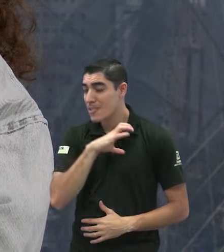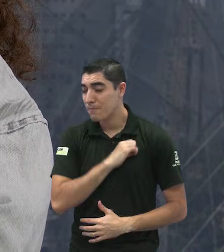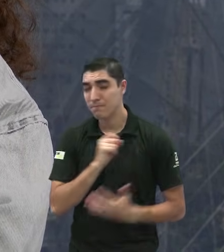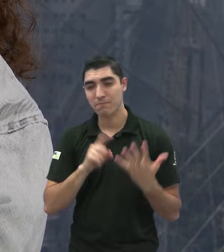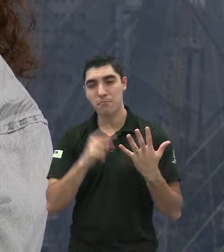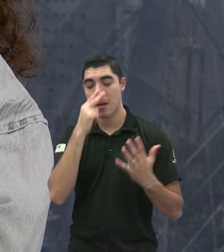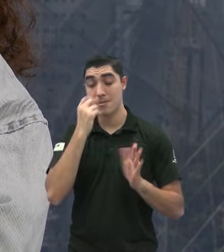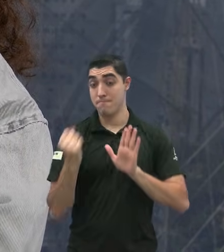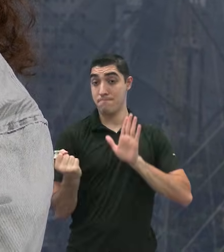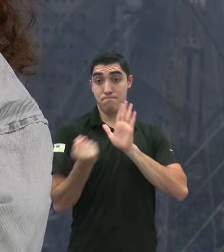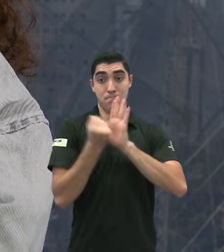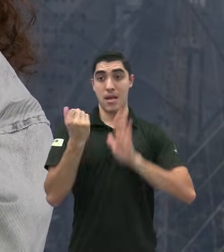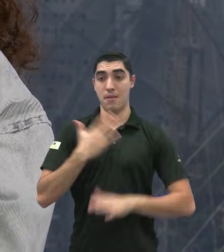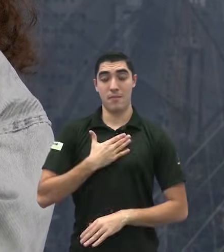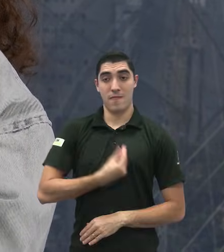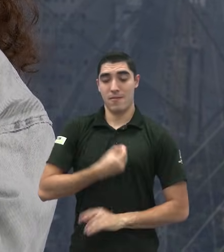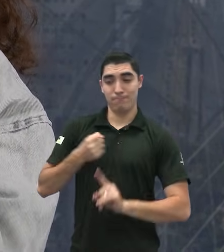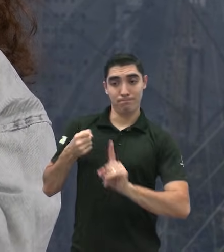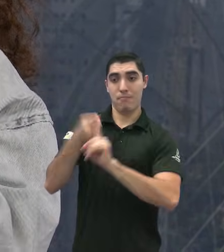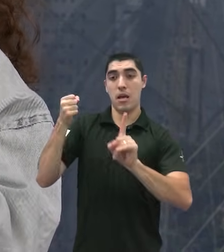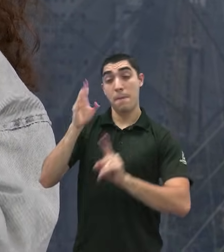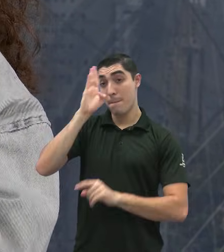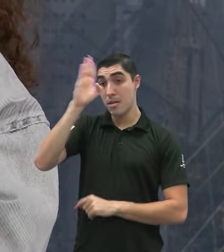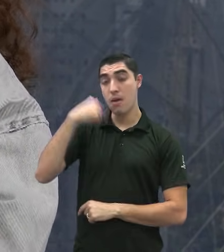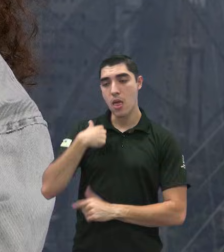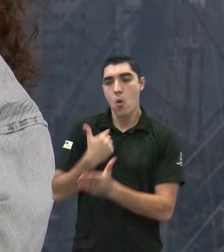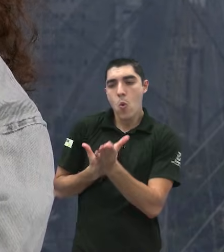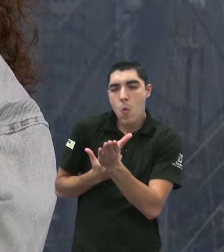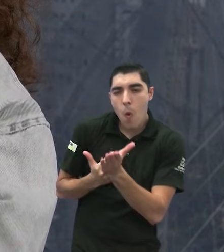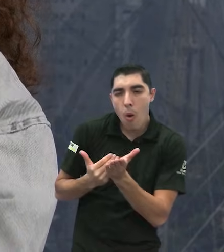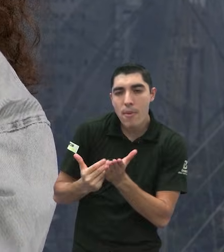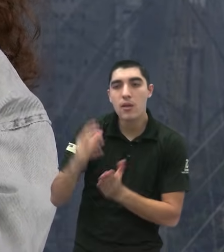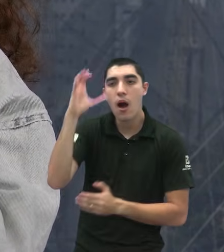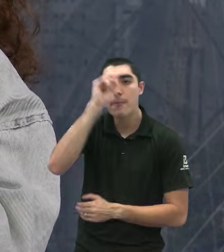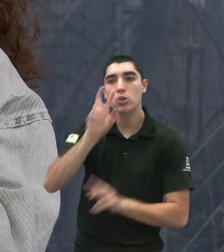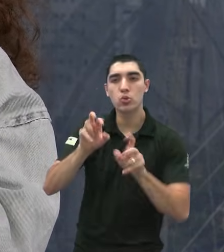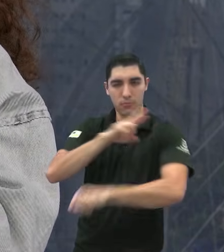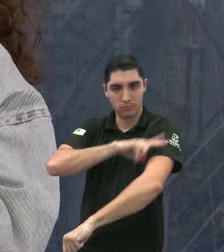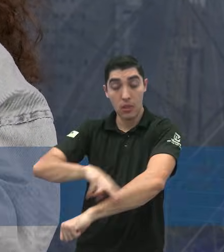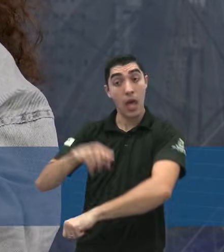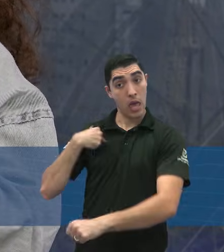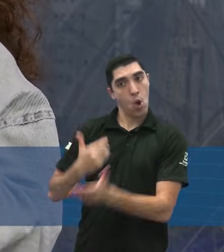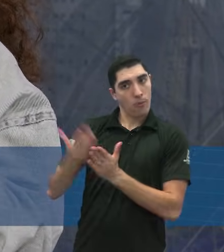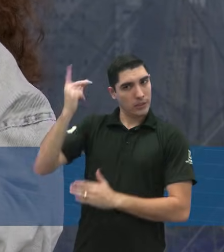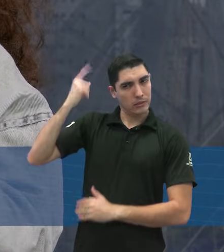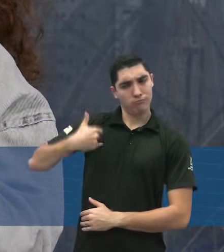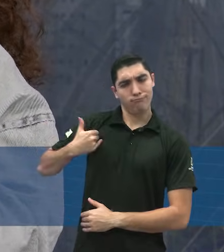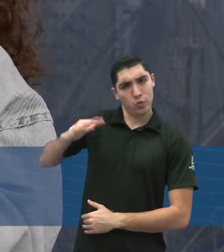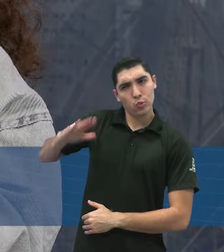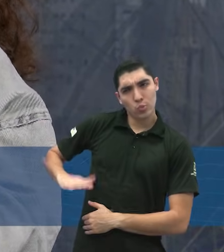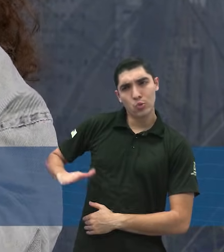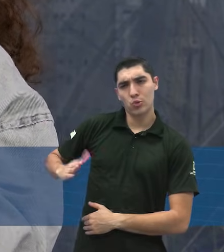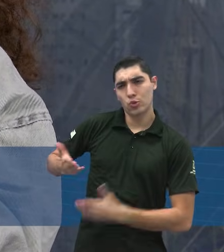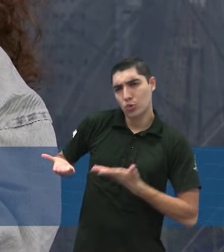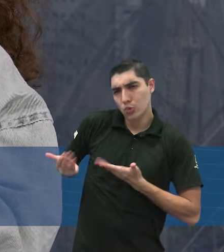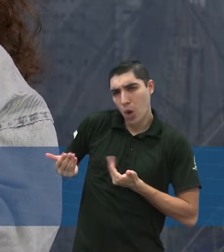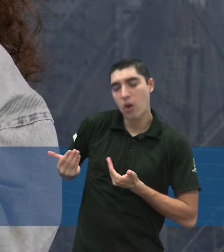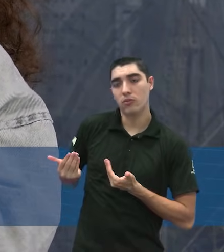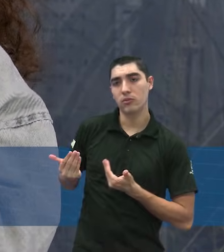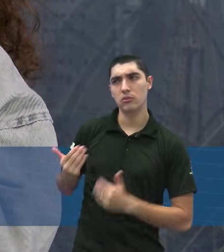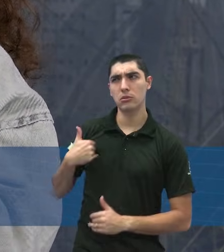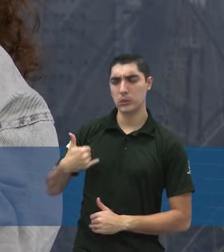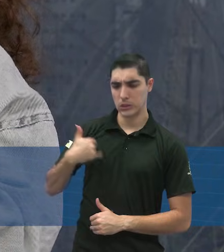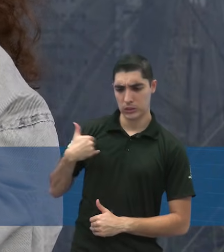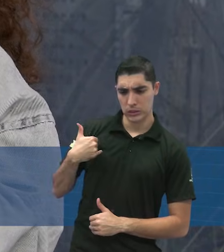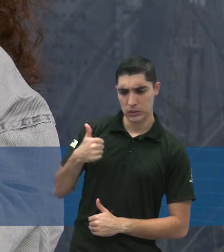muito, principalmente no meu letramento racial, quando eu estava muito... Eu comecei esse processo muito cedo, aliás, eu comecei o meu